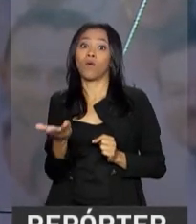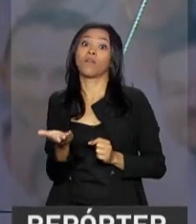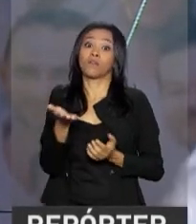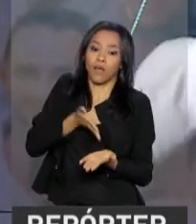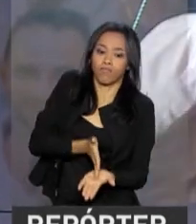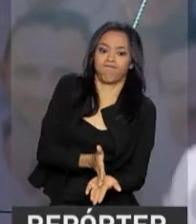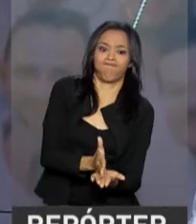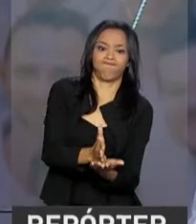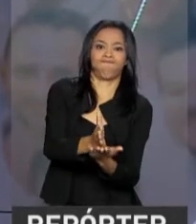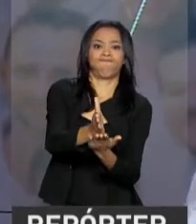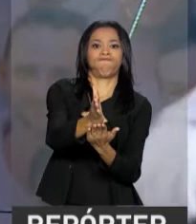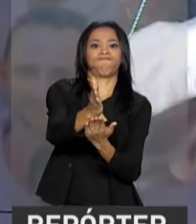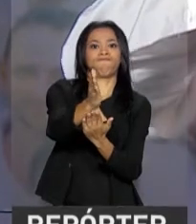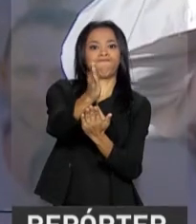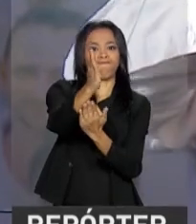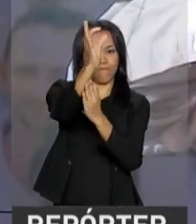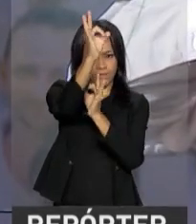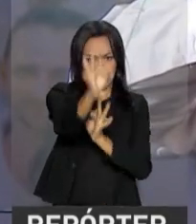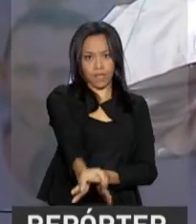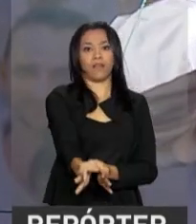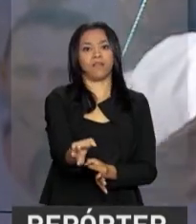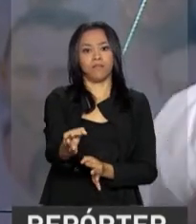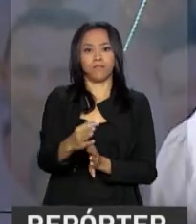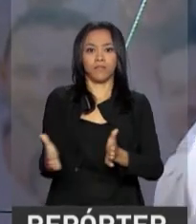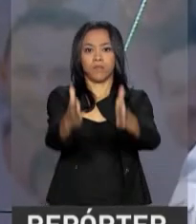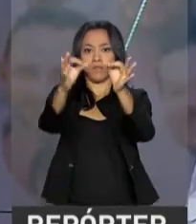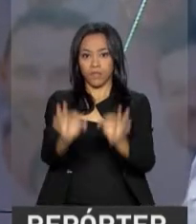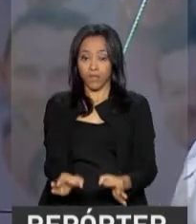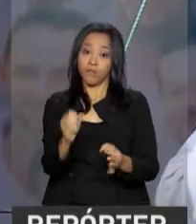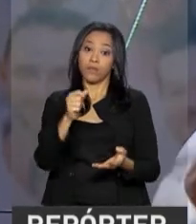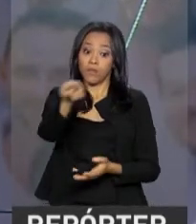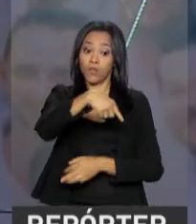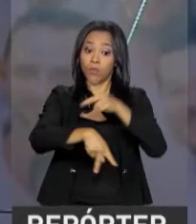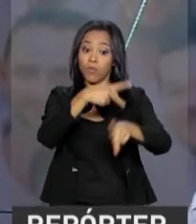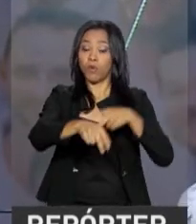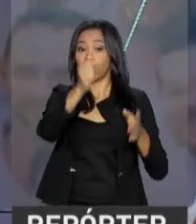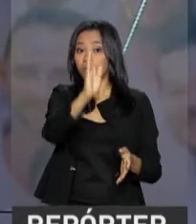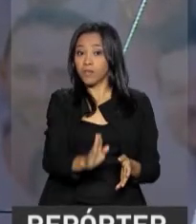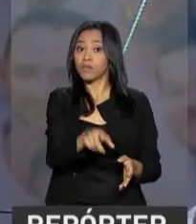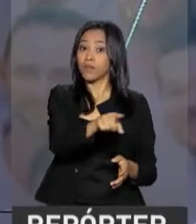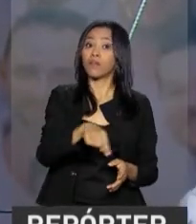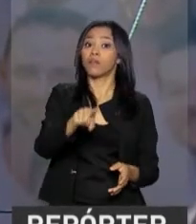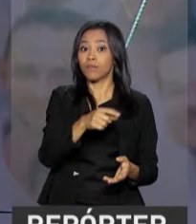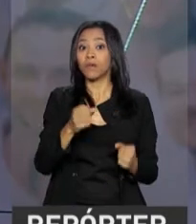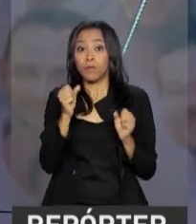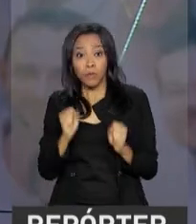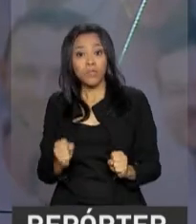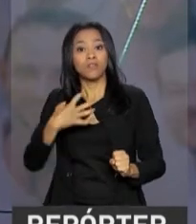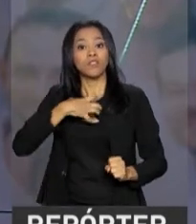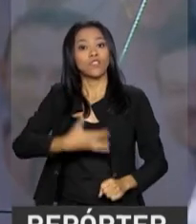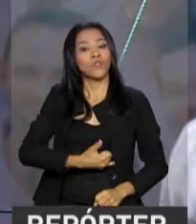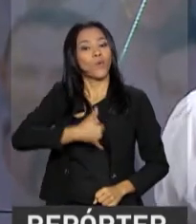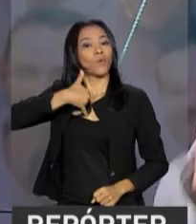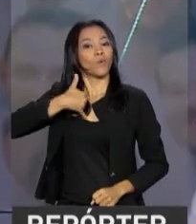para valer, numa direção certa e os brasileiros podendo agora cada vez mais a ter orgulho de